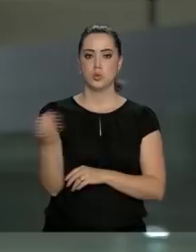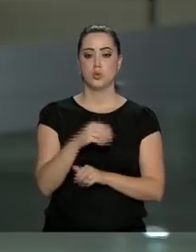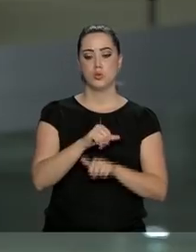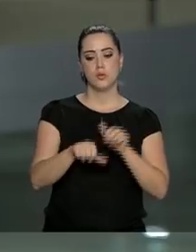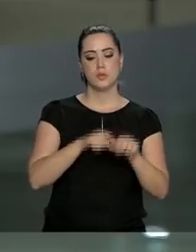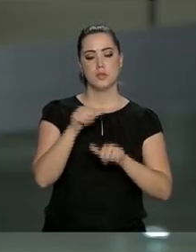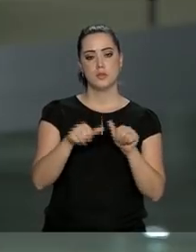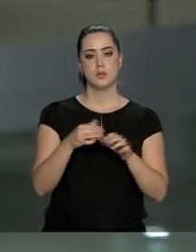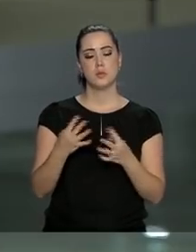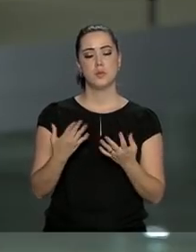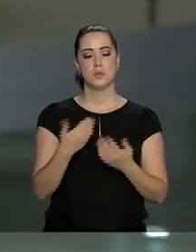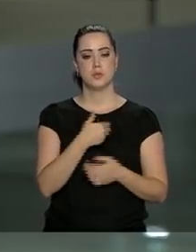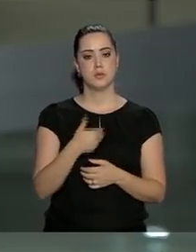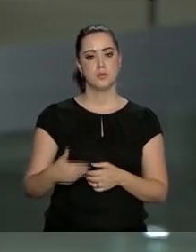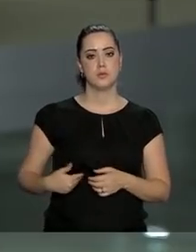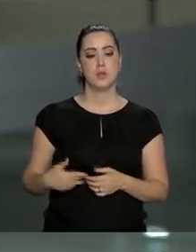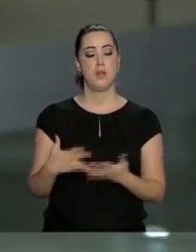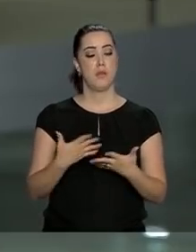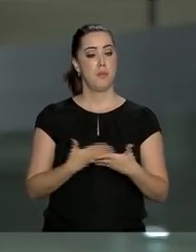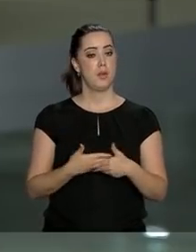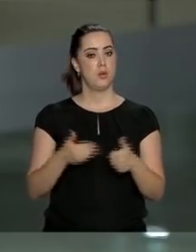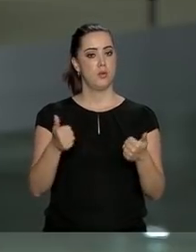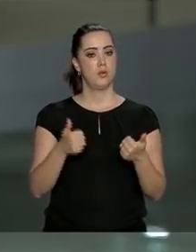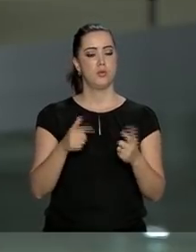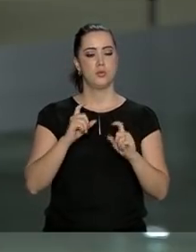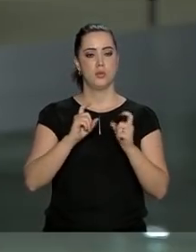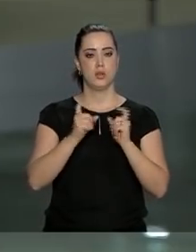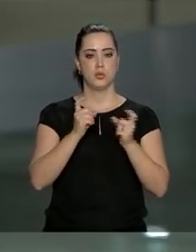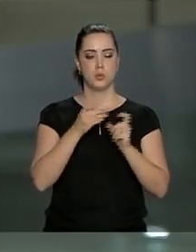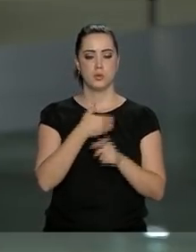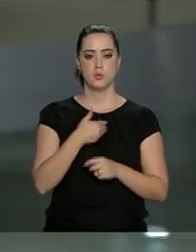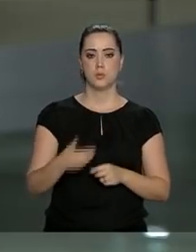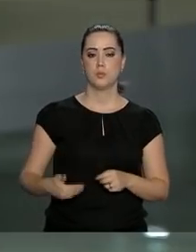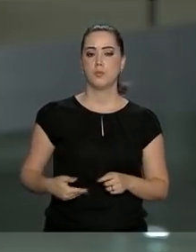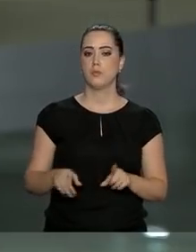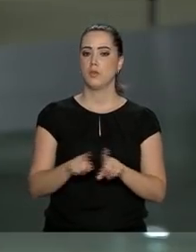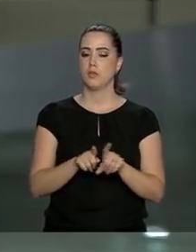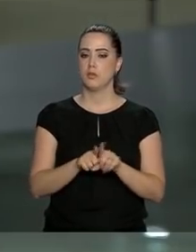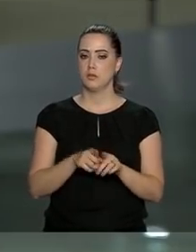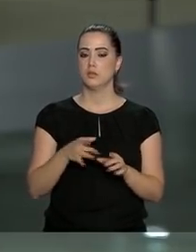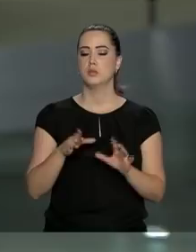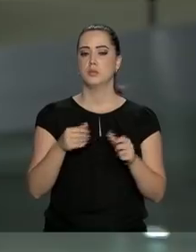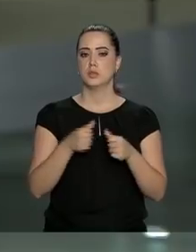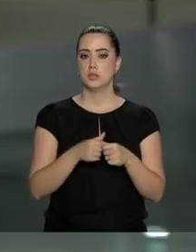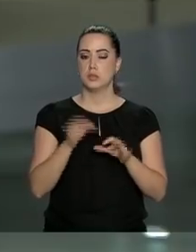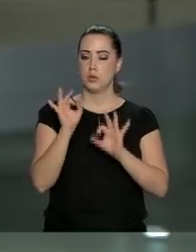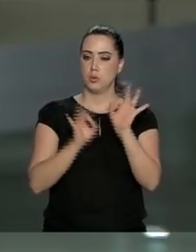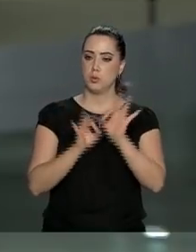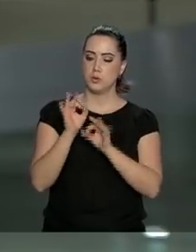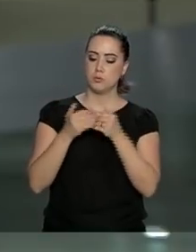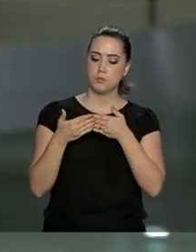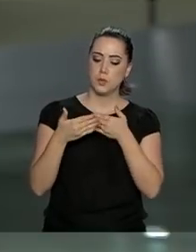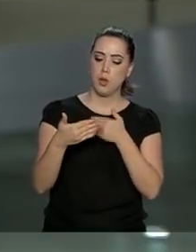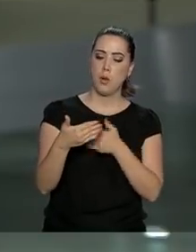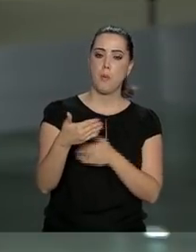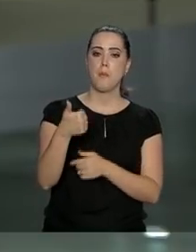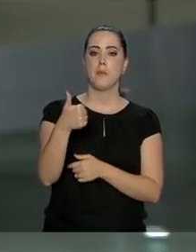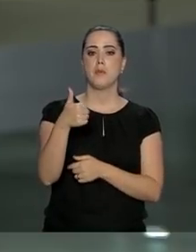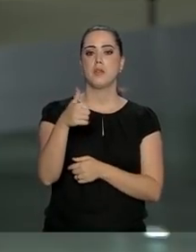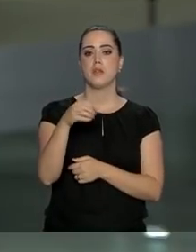do Estado, que vai otimizar a máquina pública. Também estão no planejamento para os 100 dias de